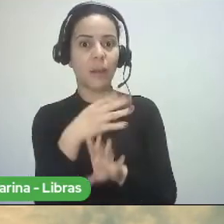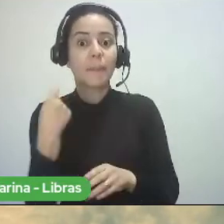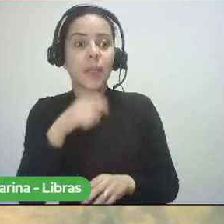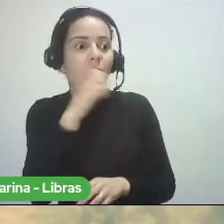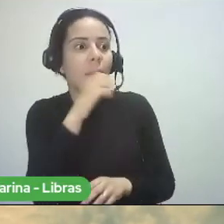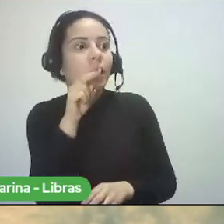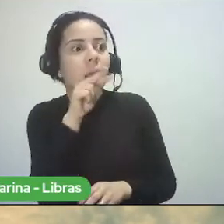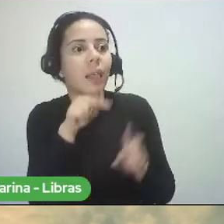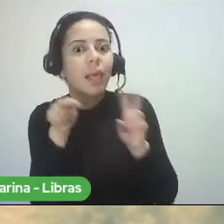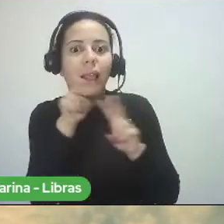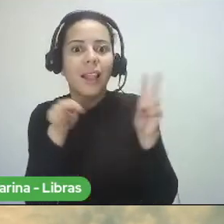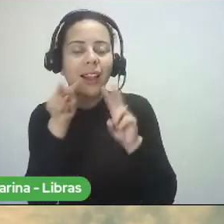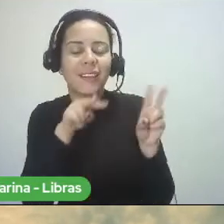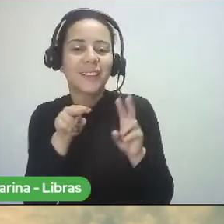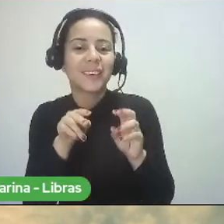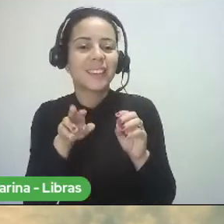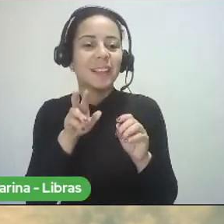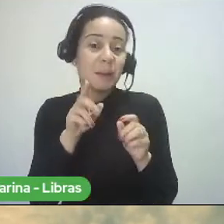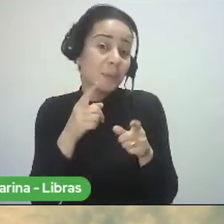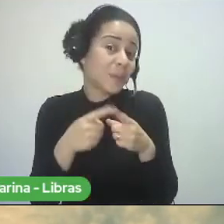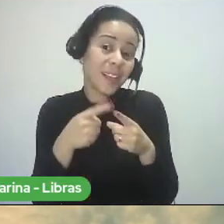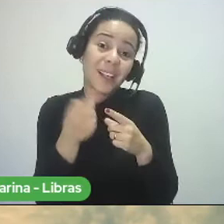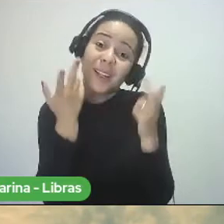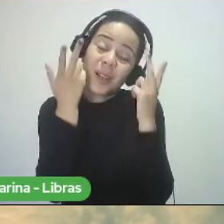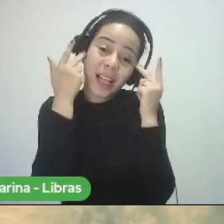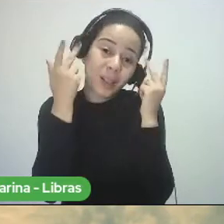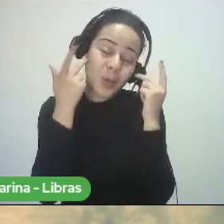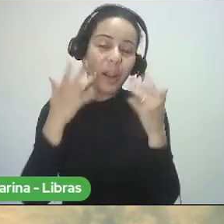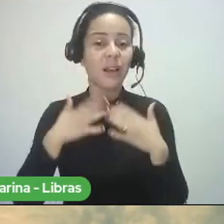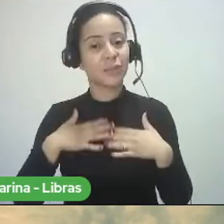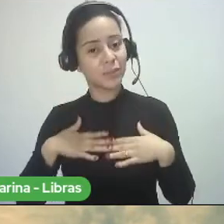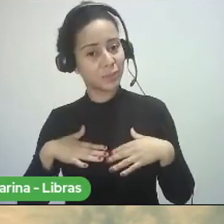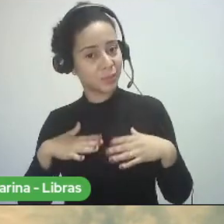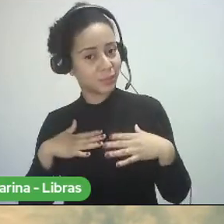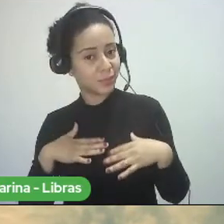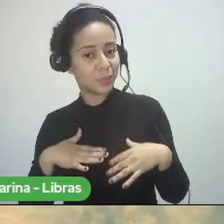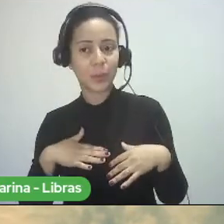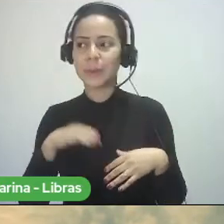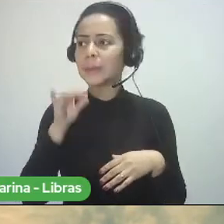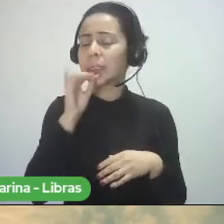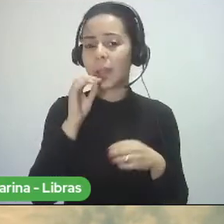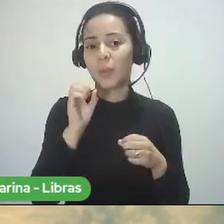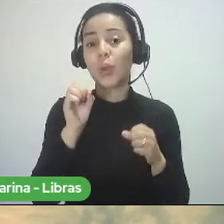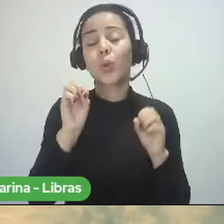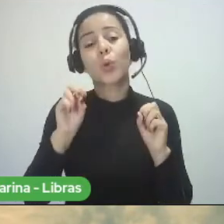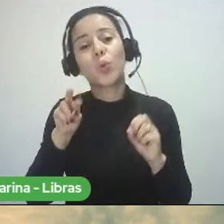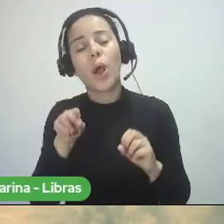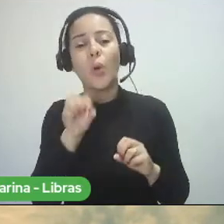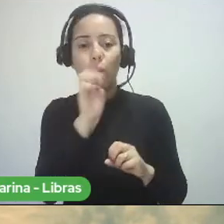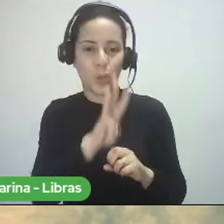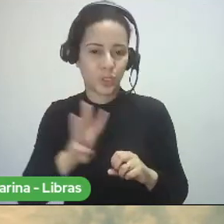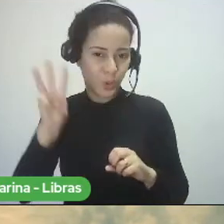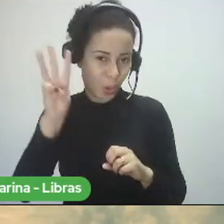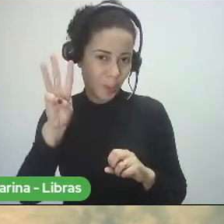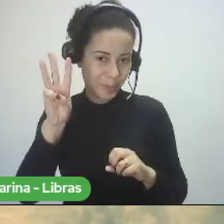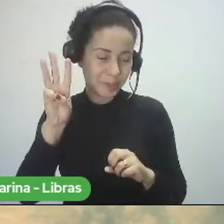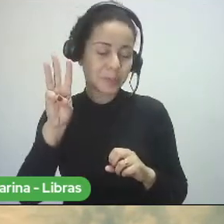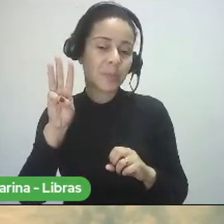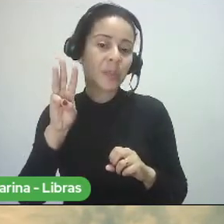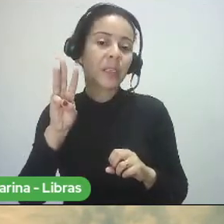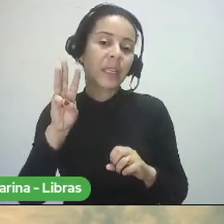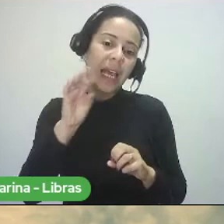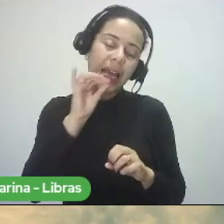presenciais. A gente saía para ir ao banheiro, para atender alguma ligação, né? E agora aqui,